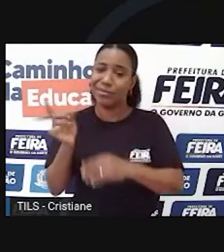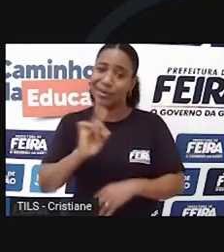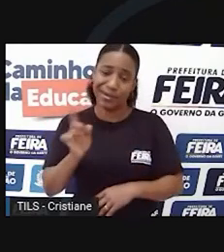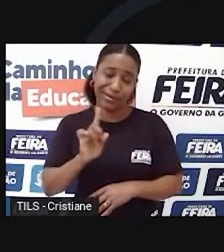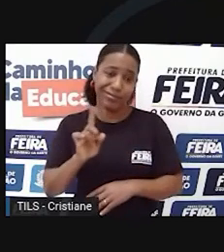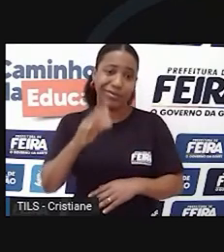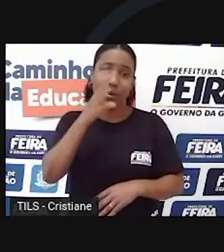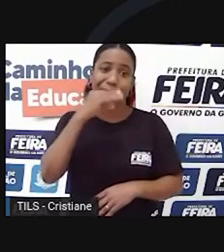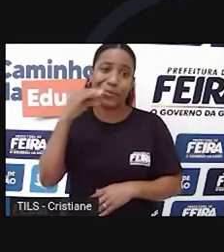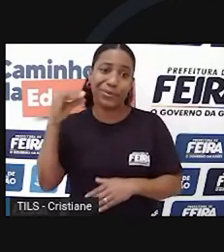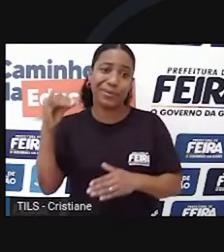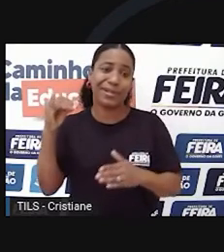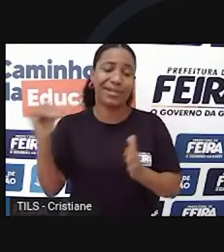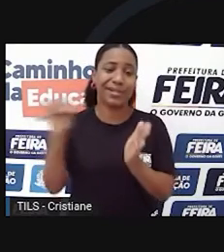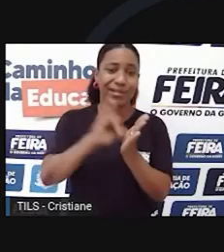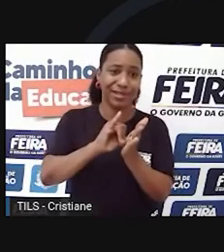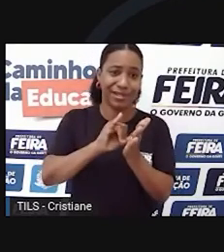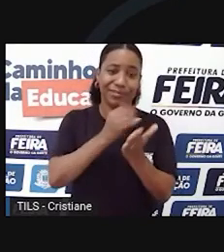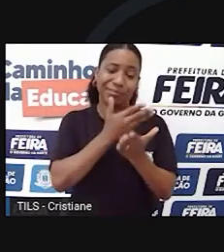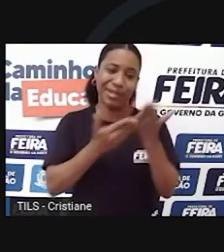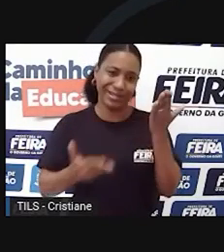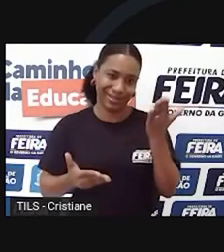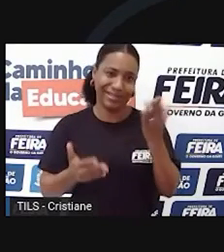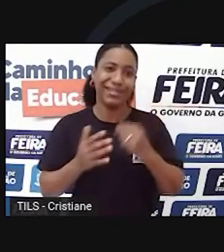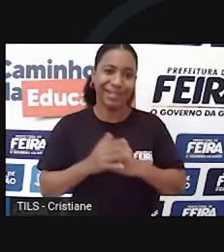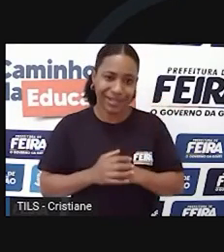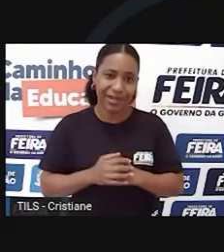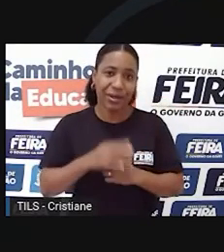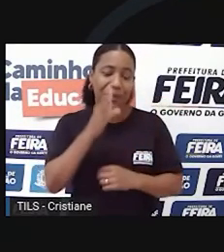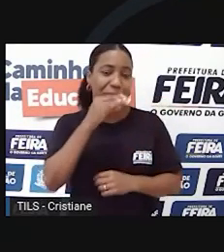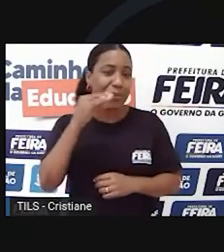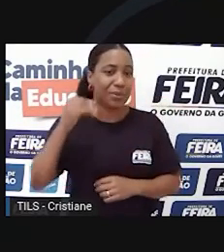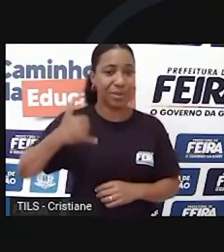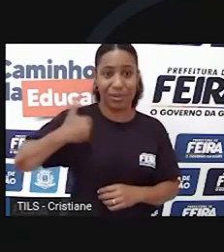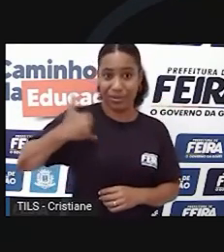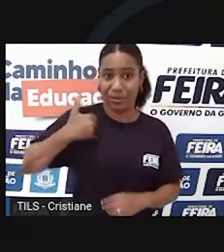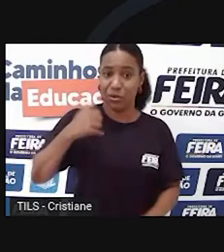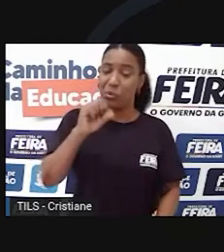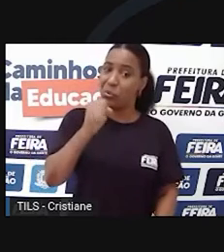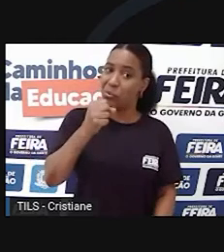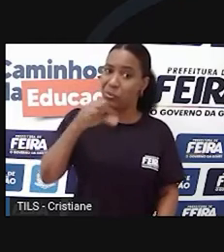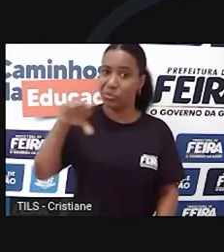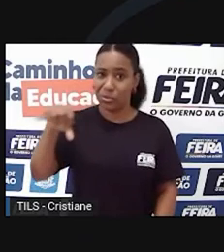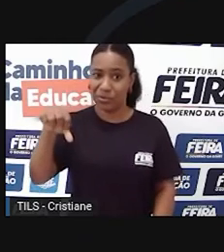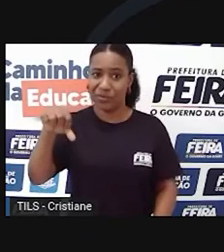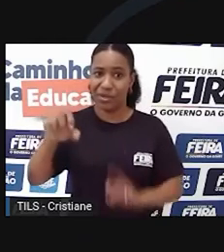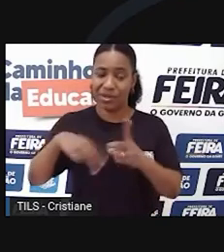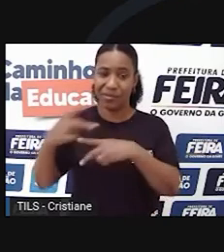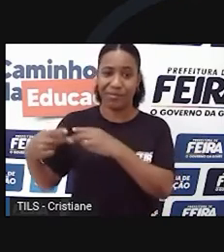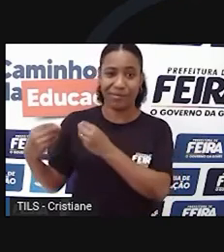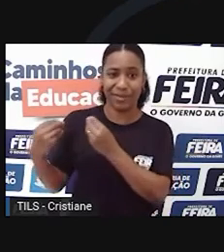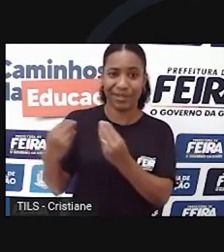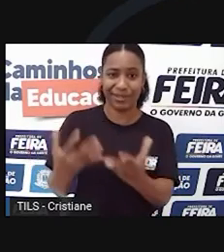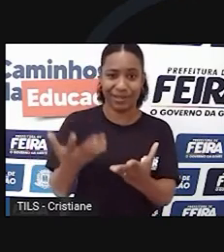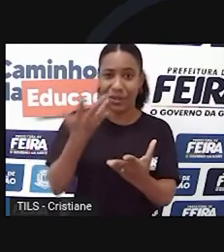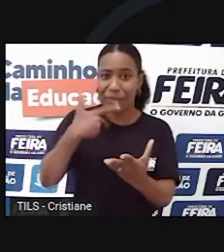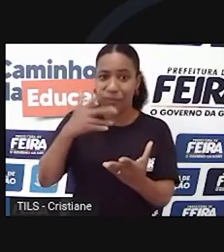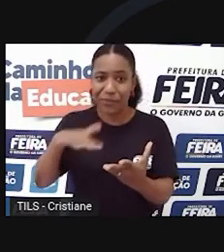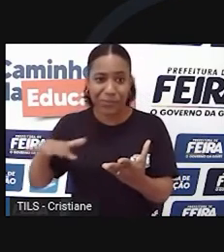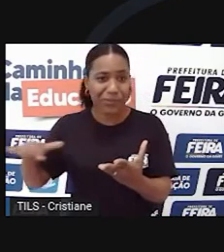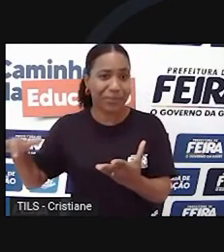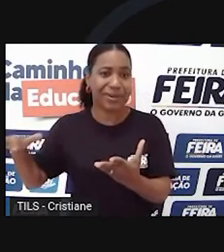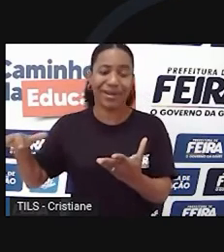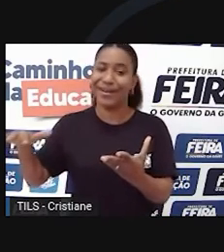e vai percebendo que a adolescência vai se antecipando, né? Você não pode, com uma criança de 8, 9 anos de idade, dar um presente de criança. Ela vai ficar tiririca com você.